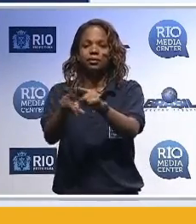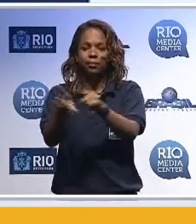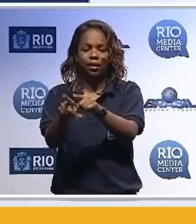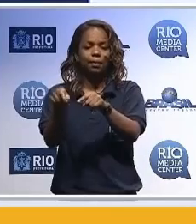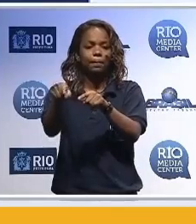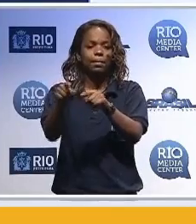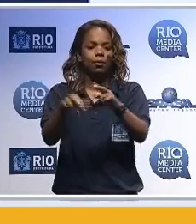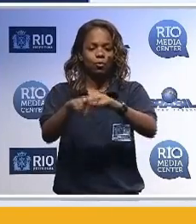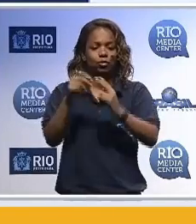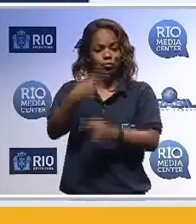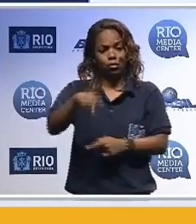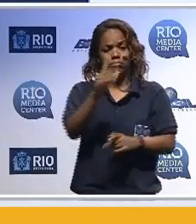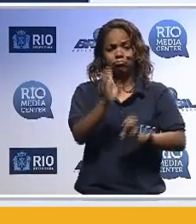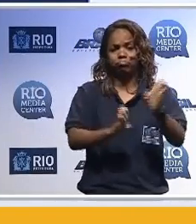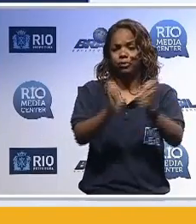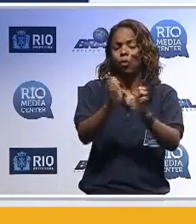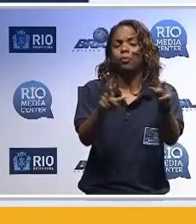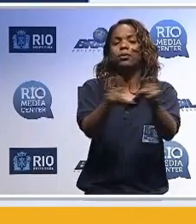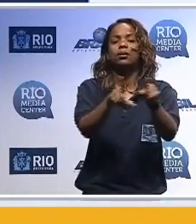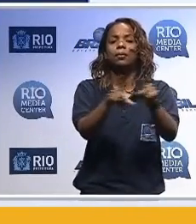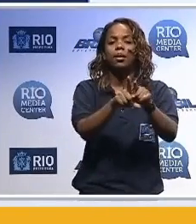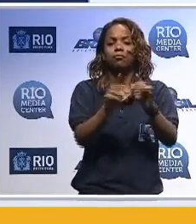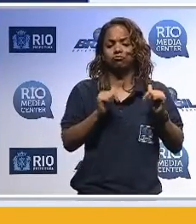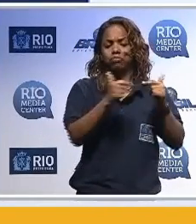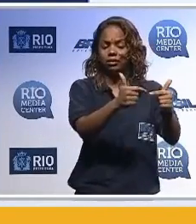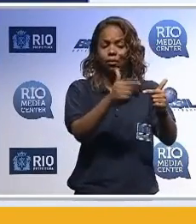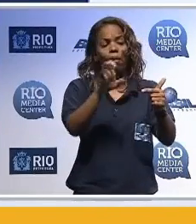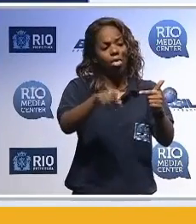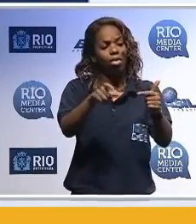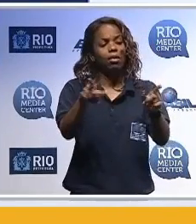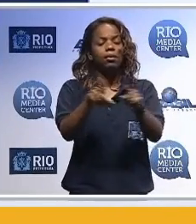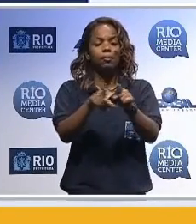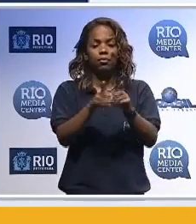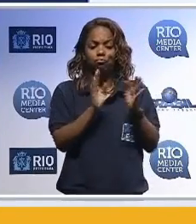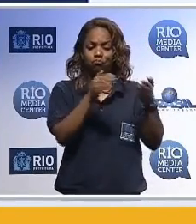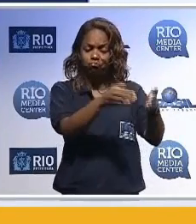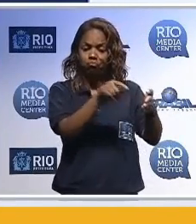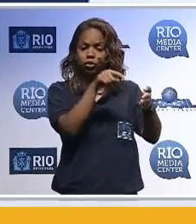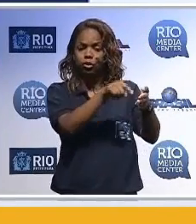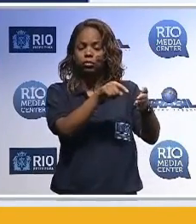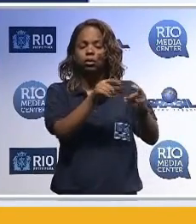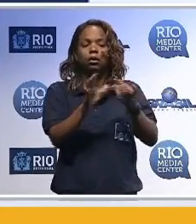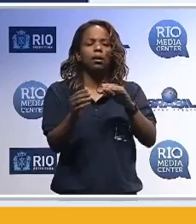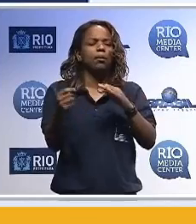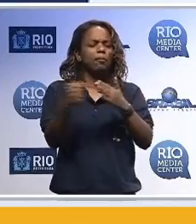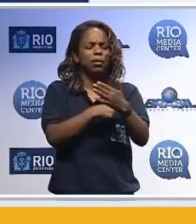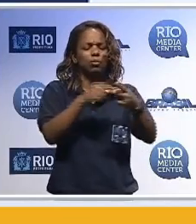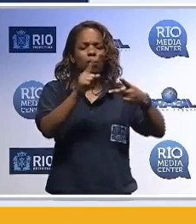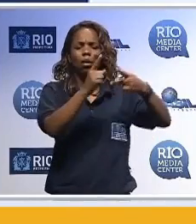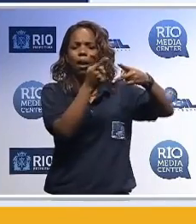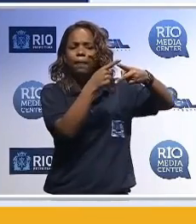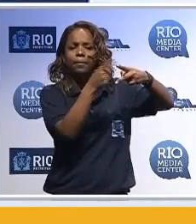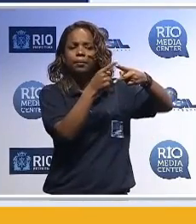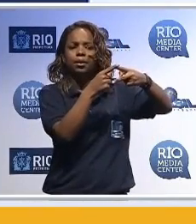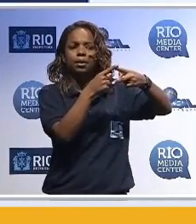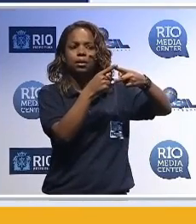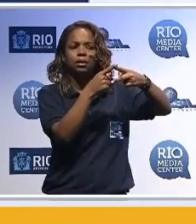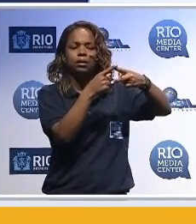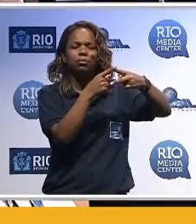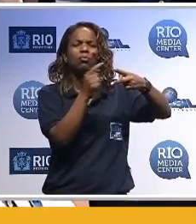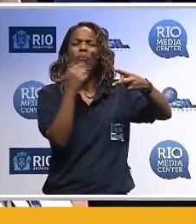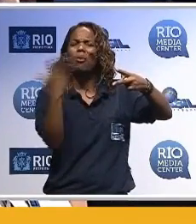atividade é uma atividade econômica. Então, eu acho que é bem nesse sentido. A outra pergunta foi com...